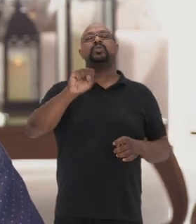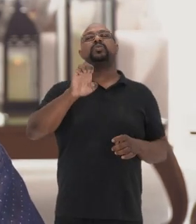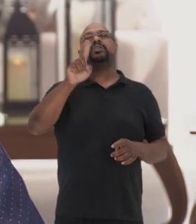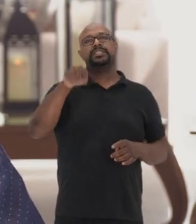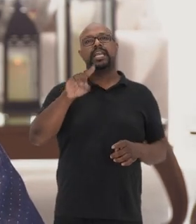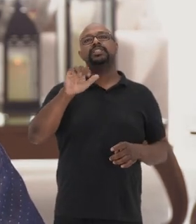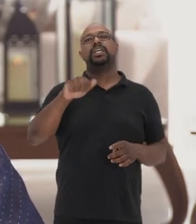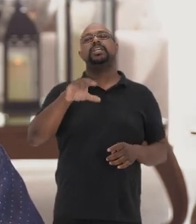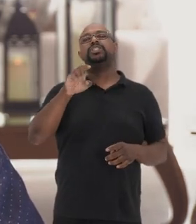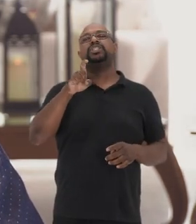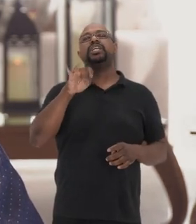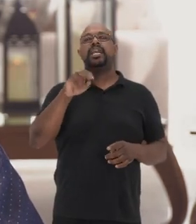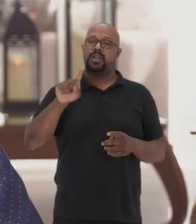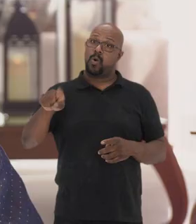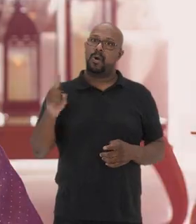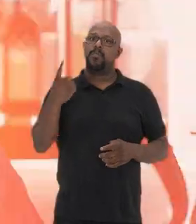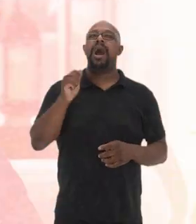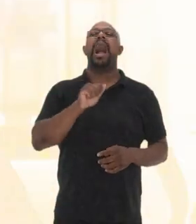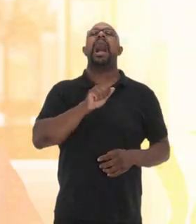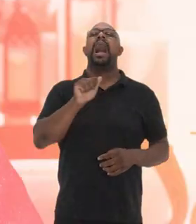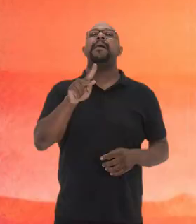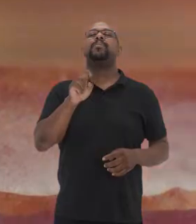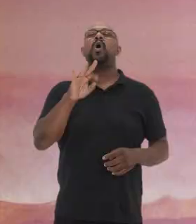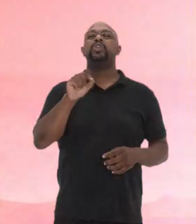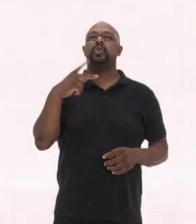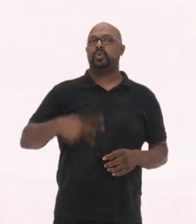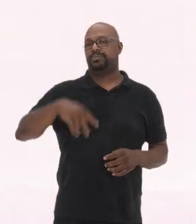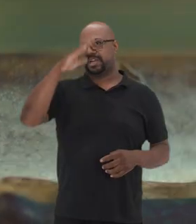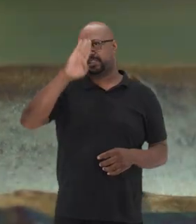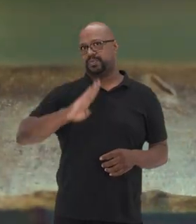Anchieta conhecido hoje como o apóstolo do Brasil